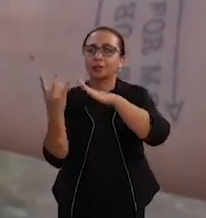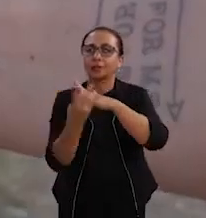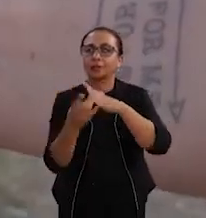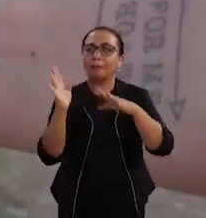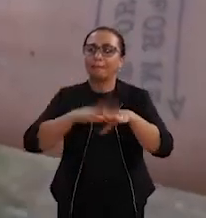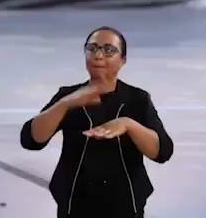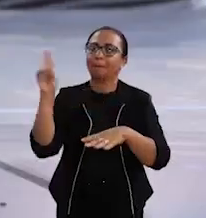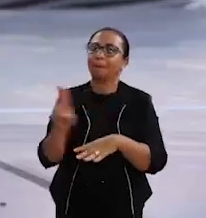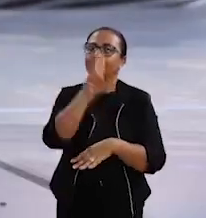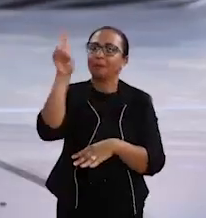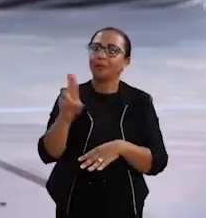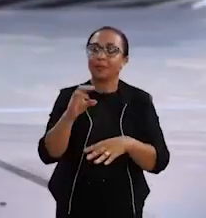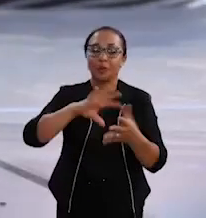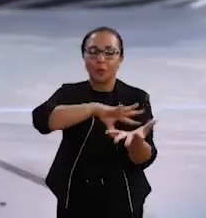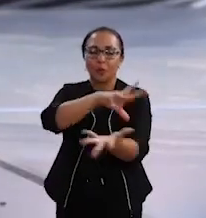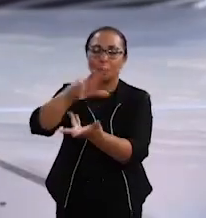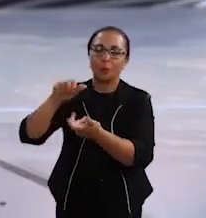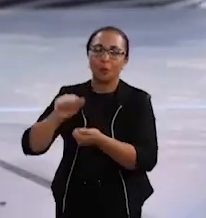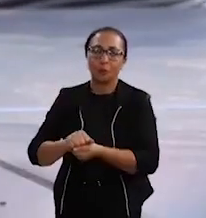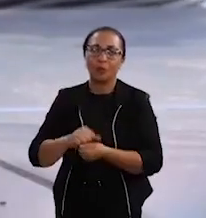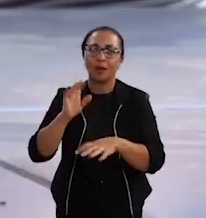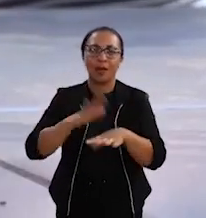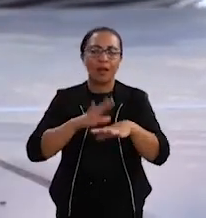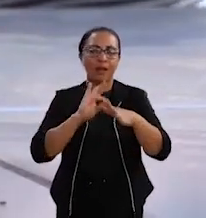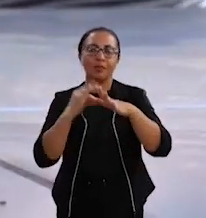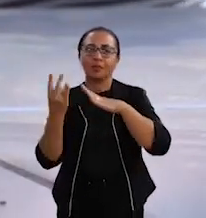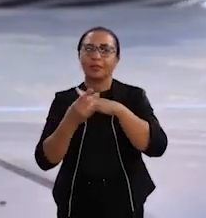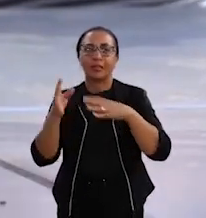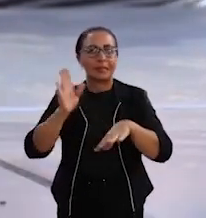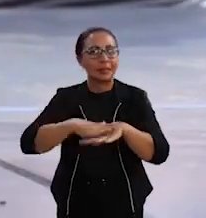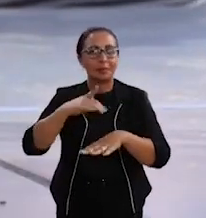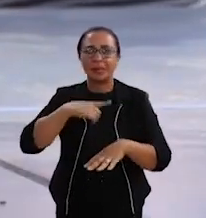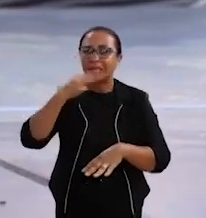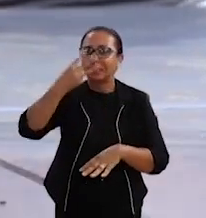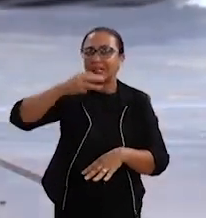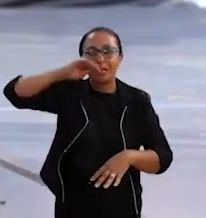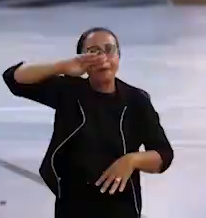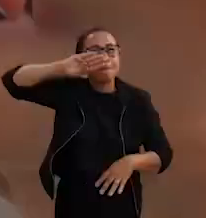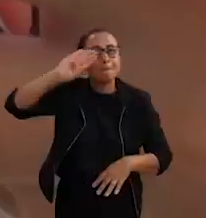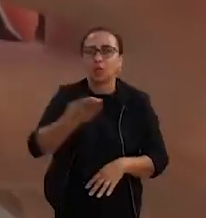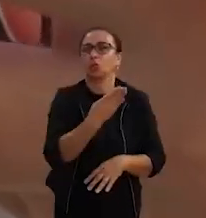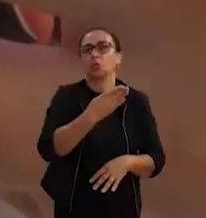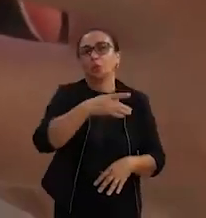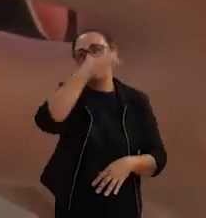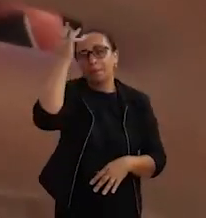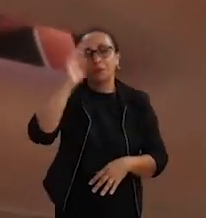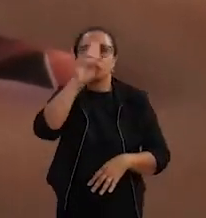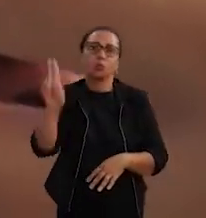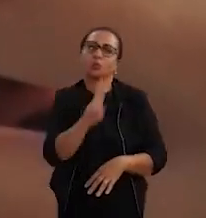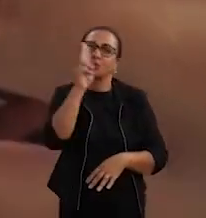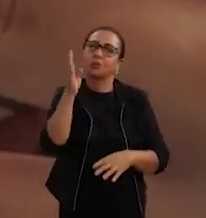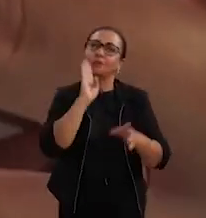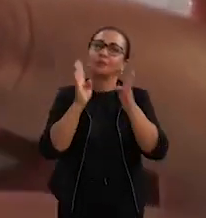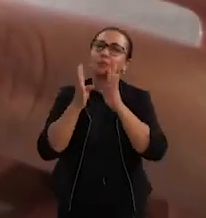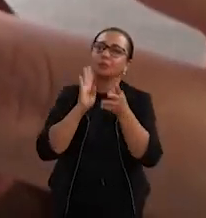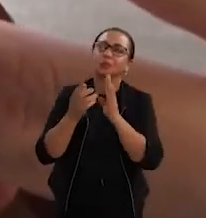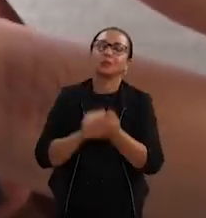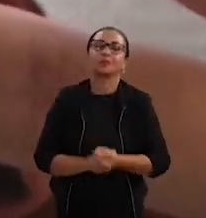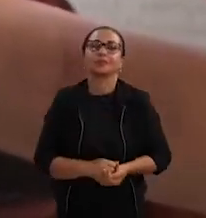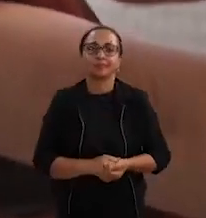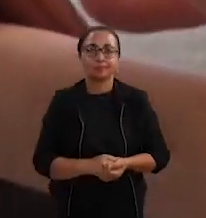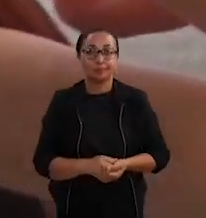utilizada do mundo, é a rede social, pelo menos, que tem mais contas ativas, são quase 3 bilhões de pessoas que utilizam o